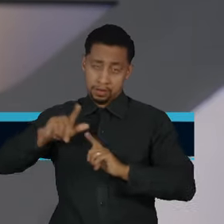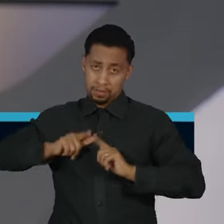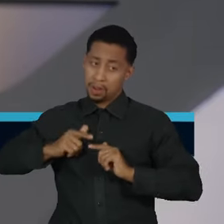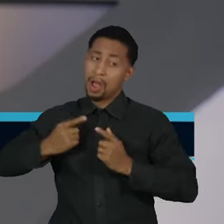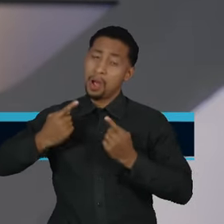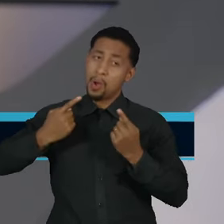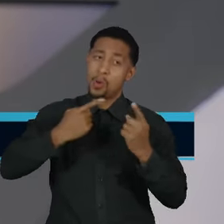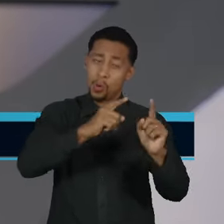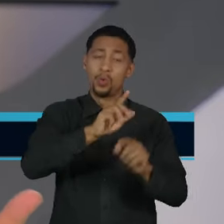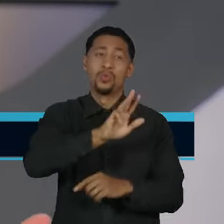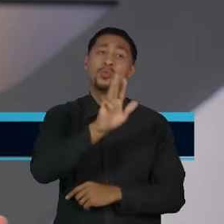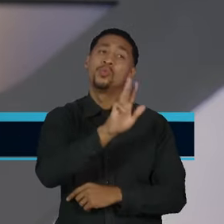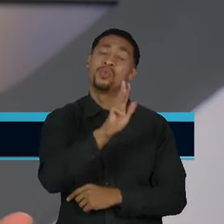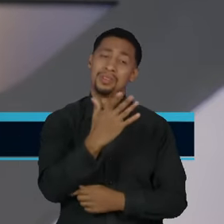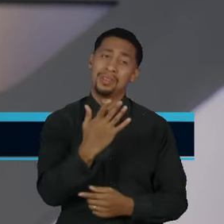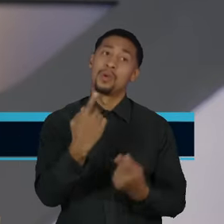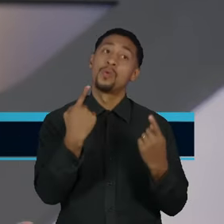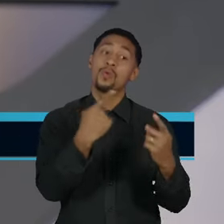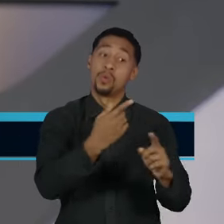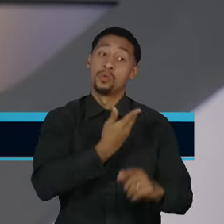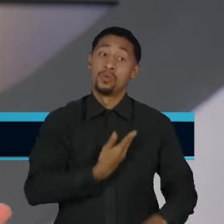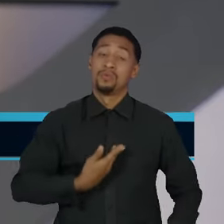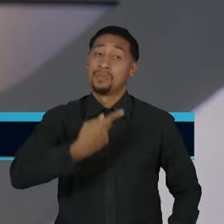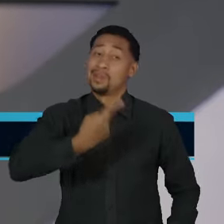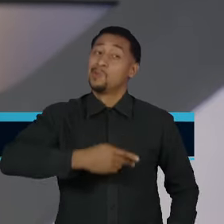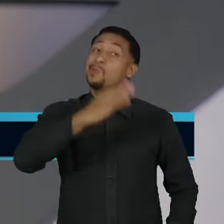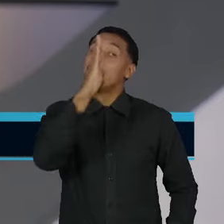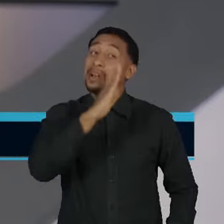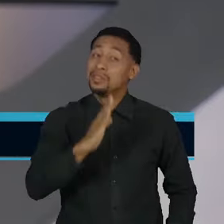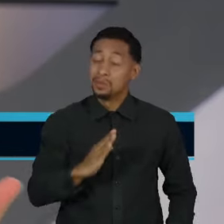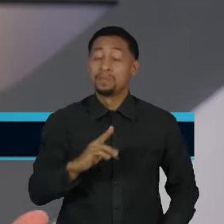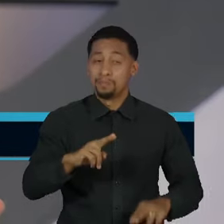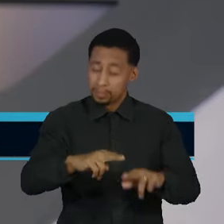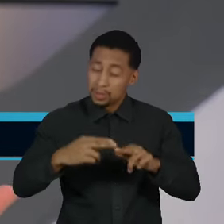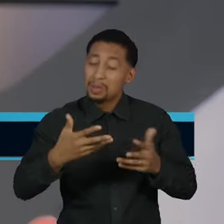Então, é quase que também manter esse nível de